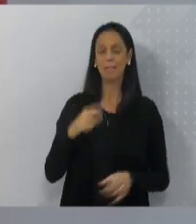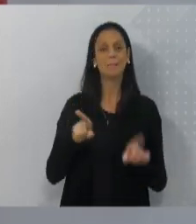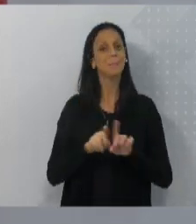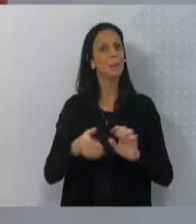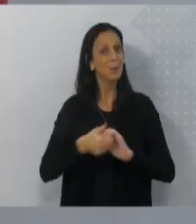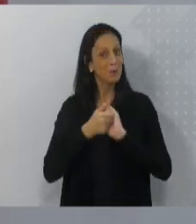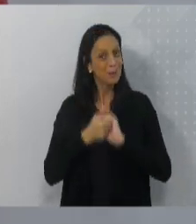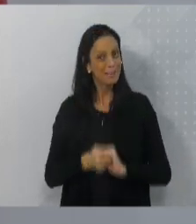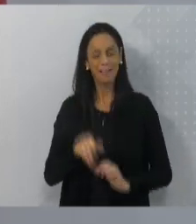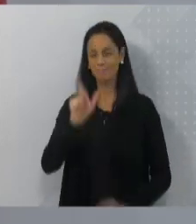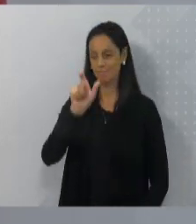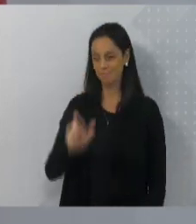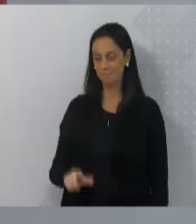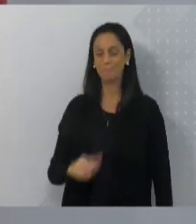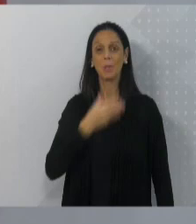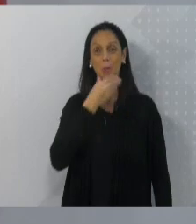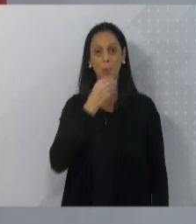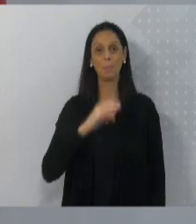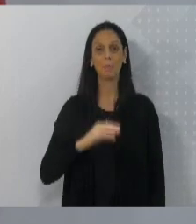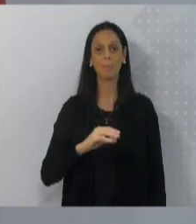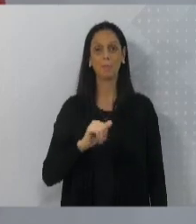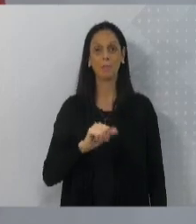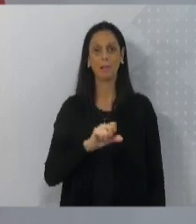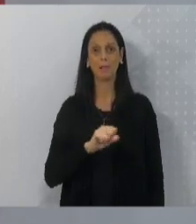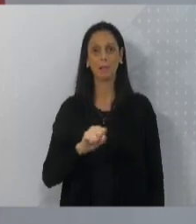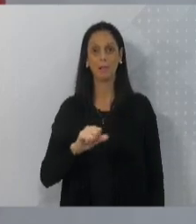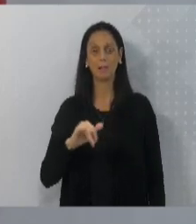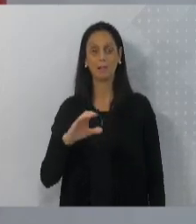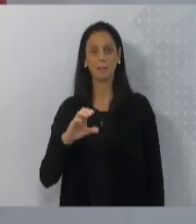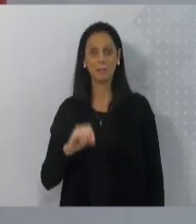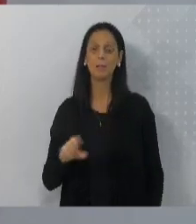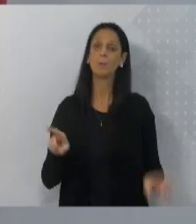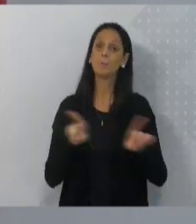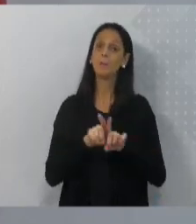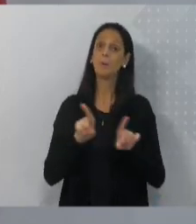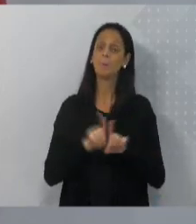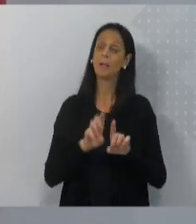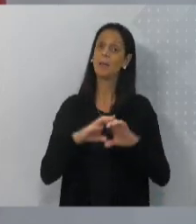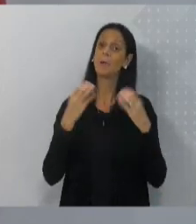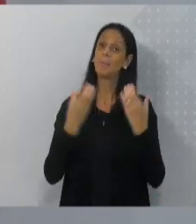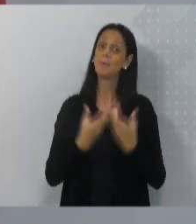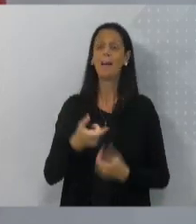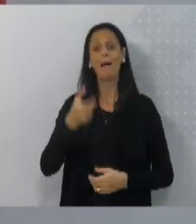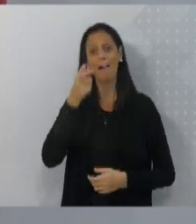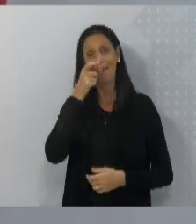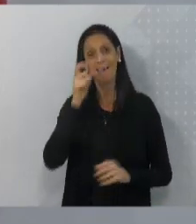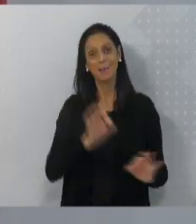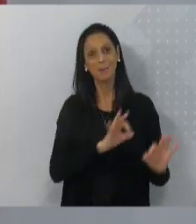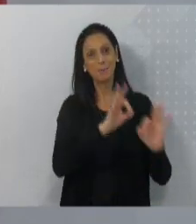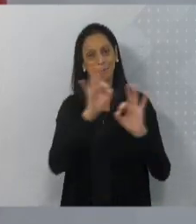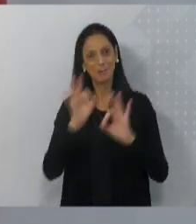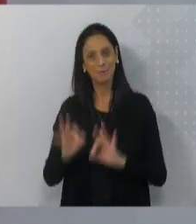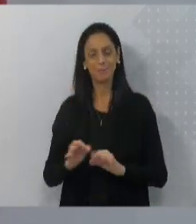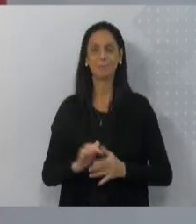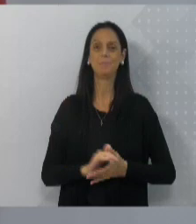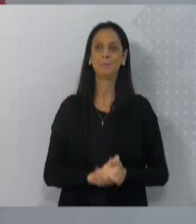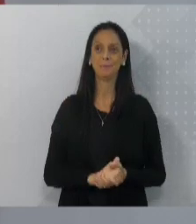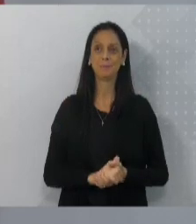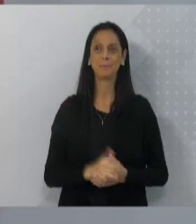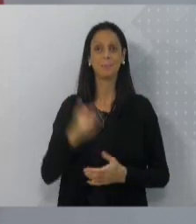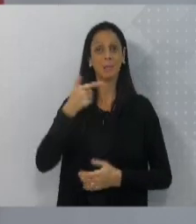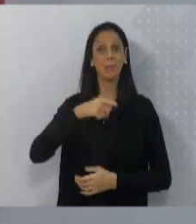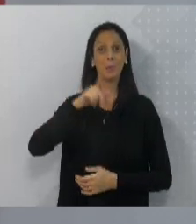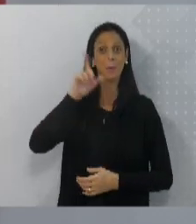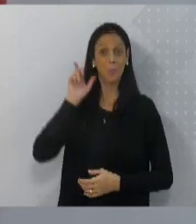nos prestigiando, já foi anunciado, a comunidade que está nos acompanhando. Bom, ontem foi o dia da tarde